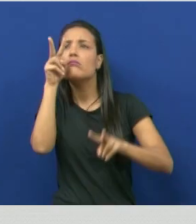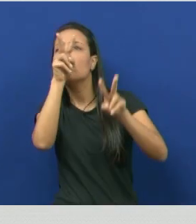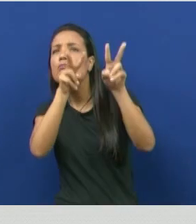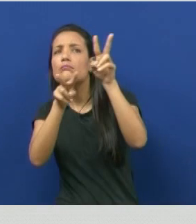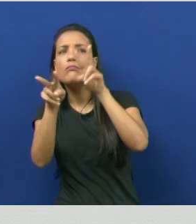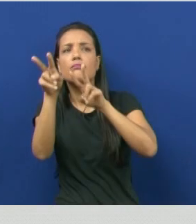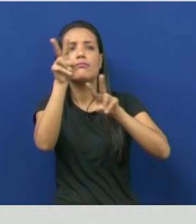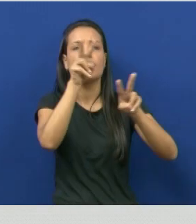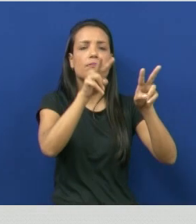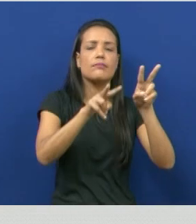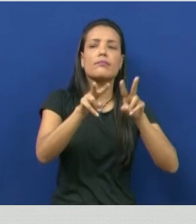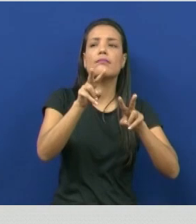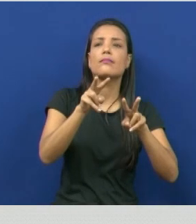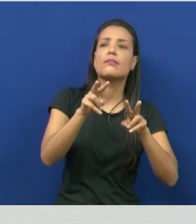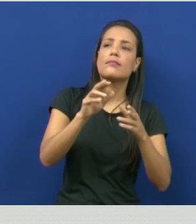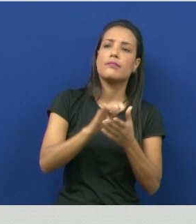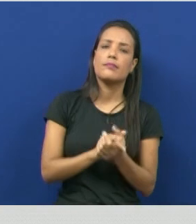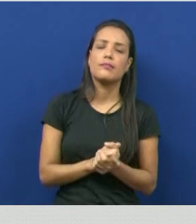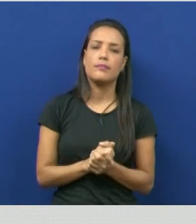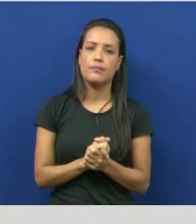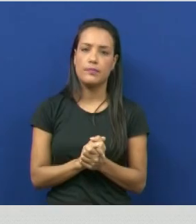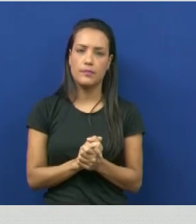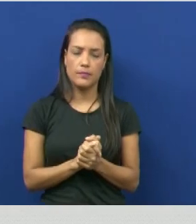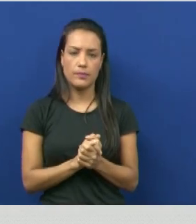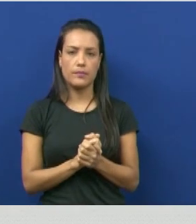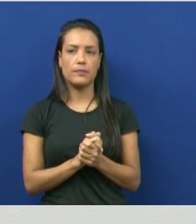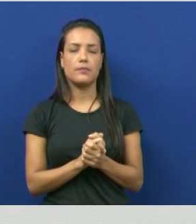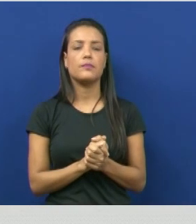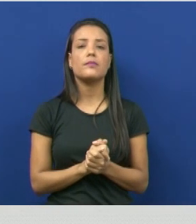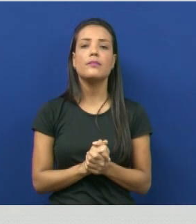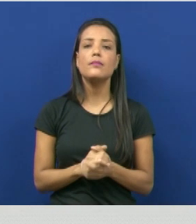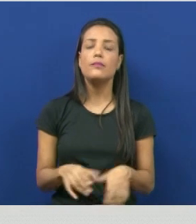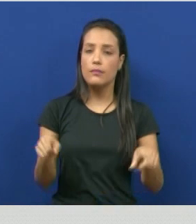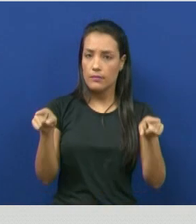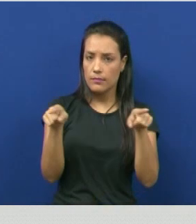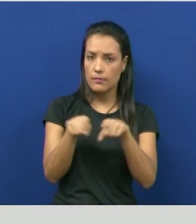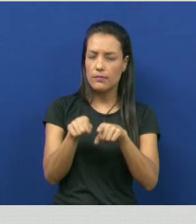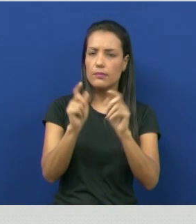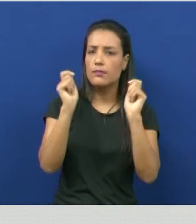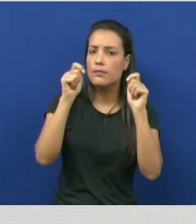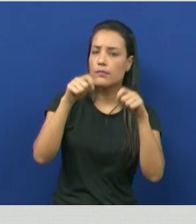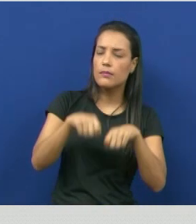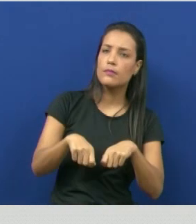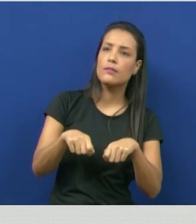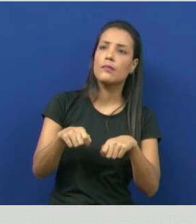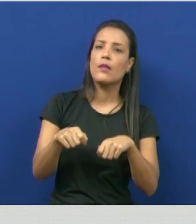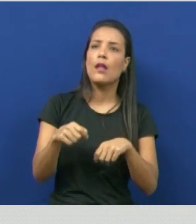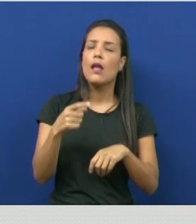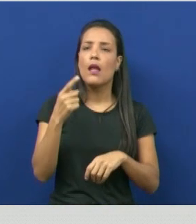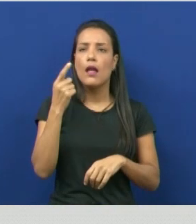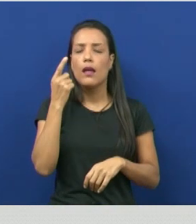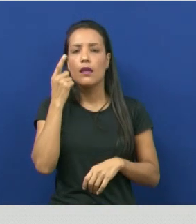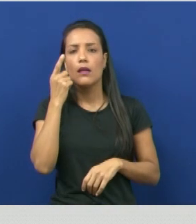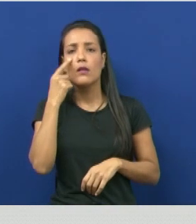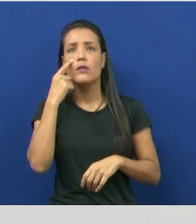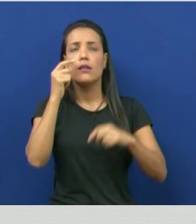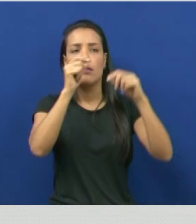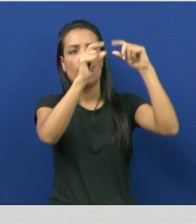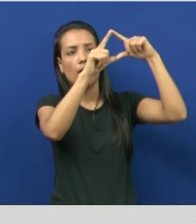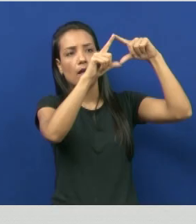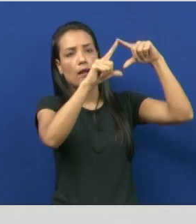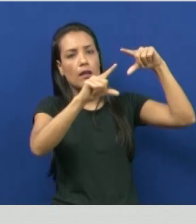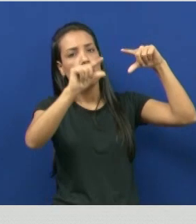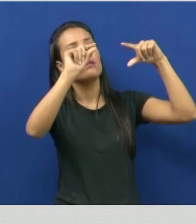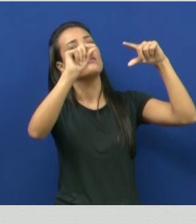algumas nebulosas, como é o caso da nebulosa da Águia, e também permite até que a gente consiga observar a Lua.